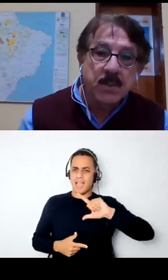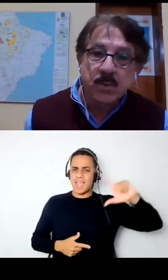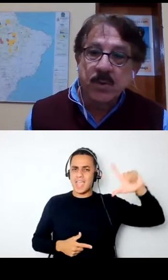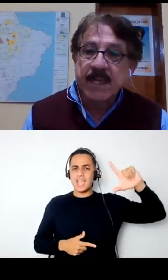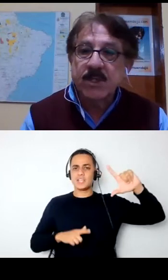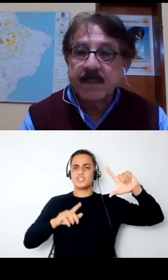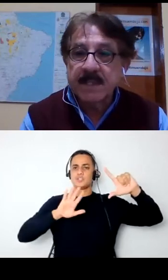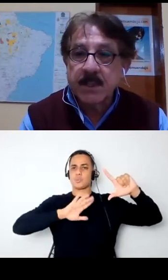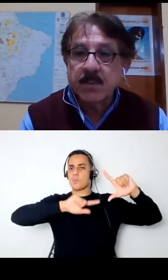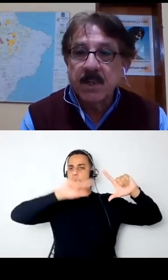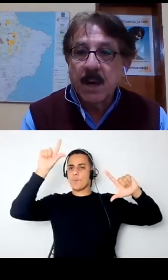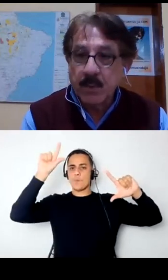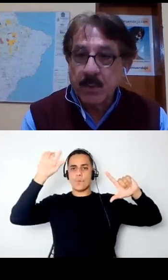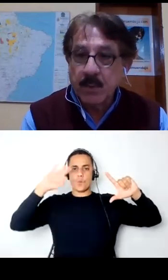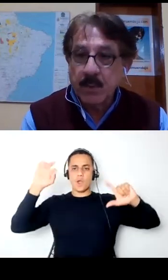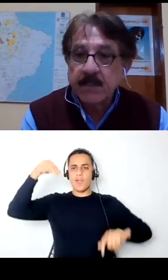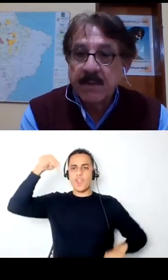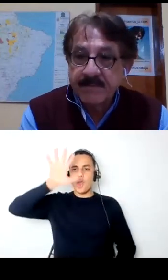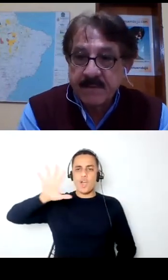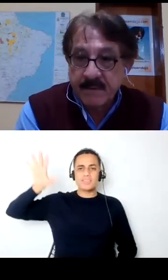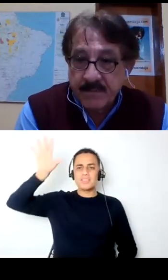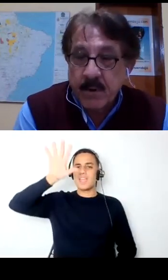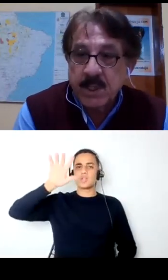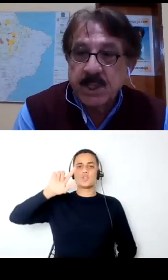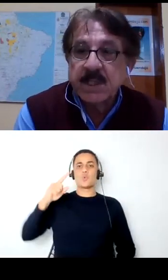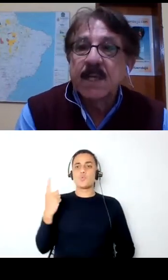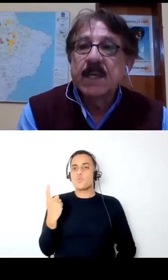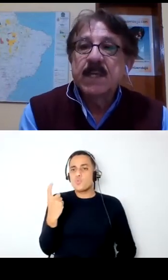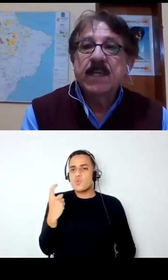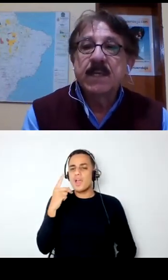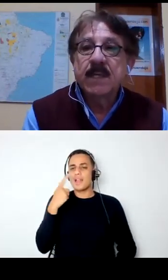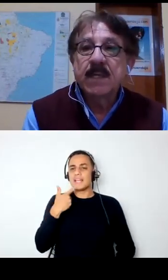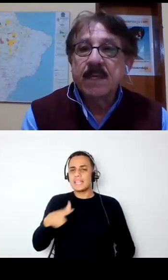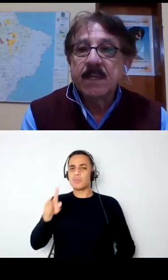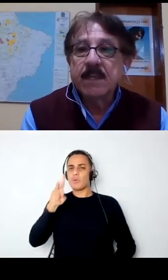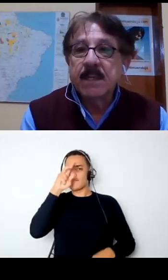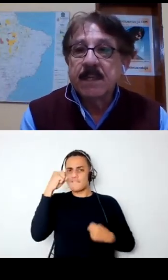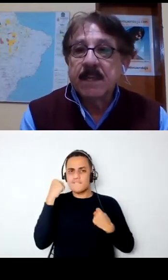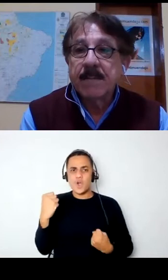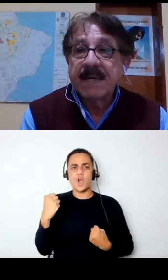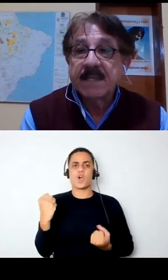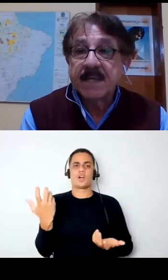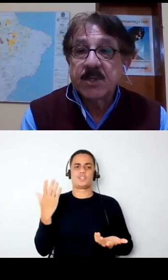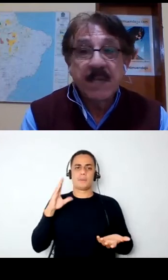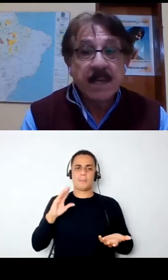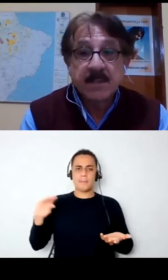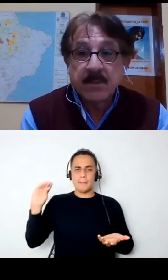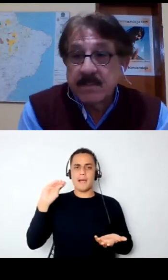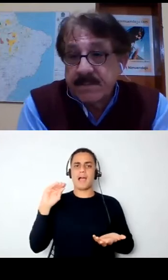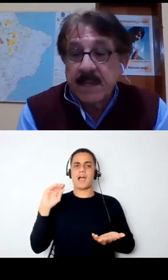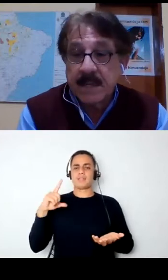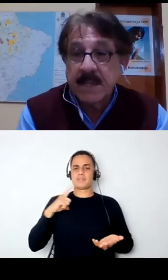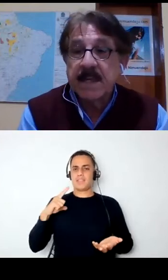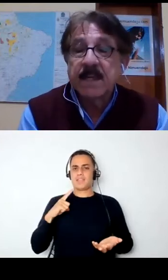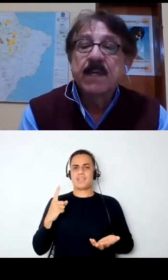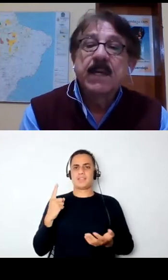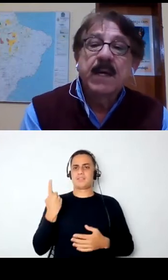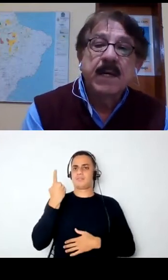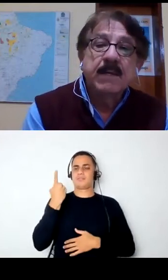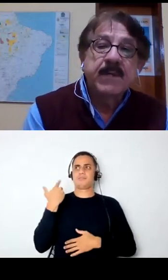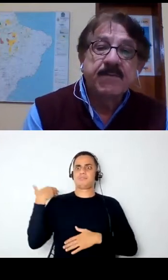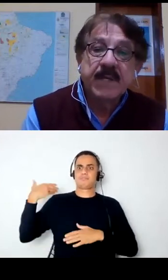tem no Nordeste brasileiro a única língua viva, forte e remanescente desde, enfim,